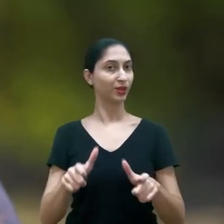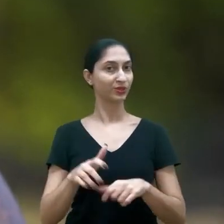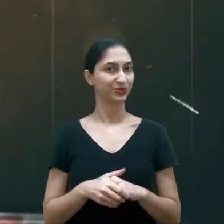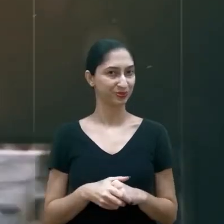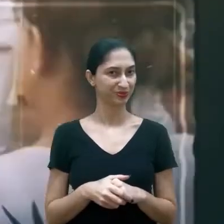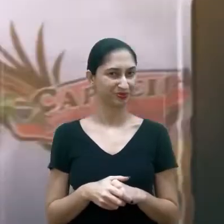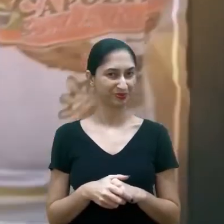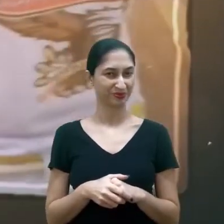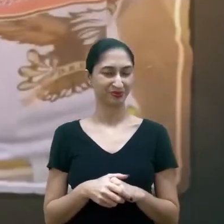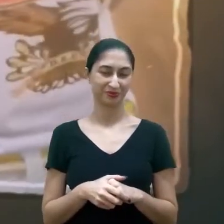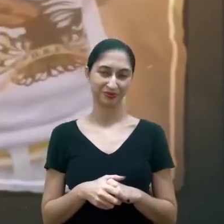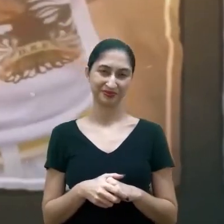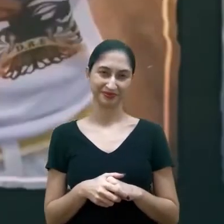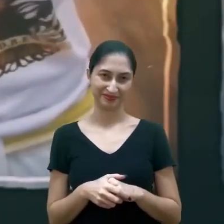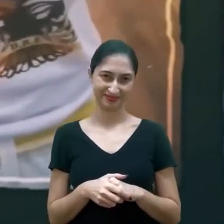espaço.